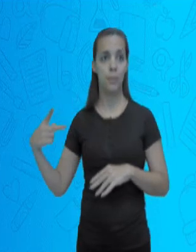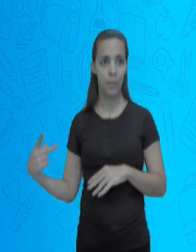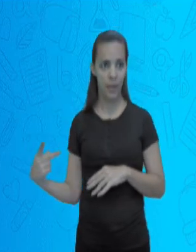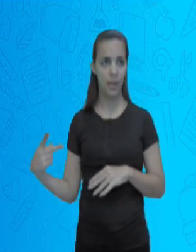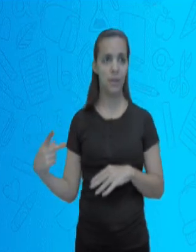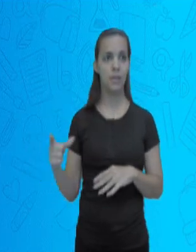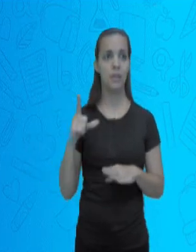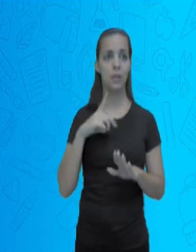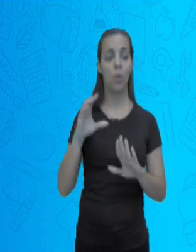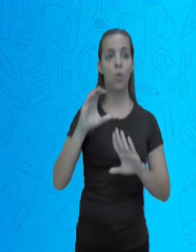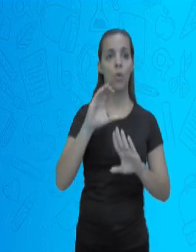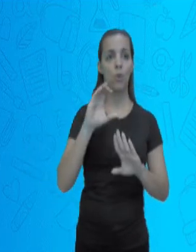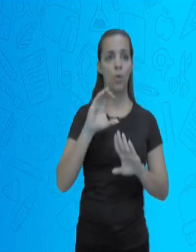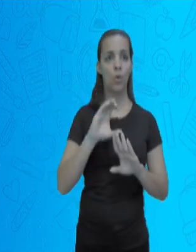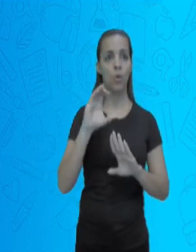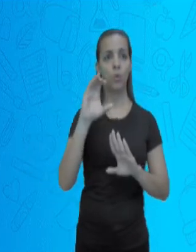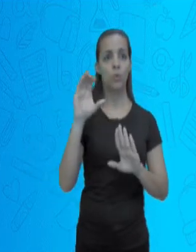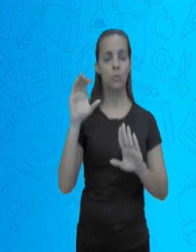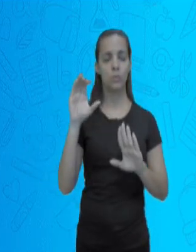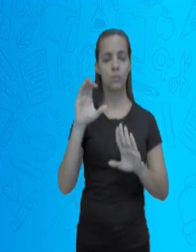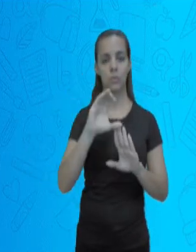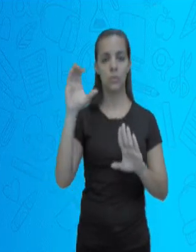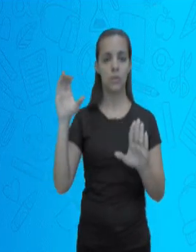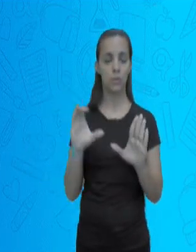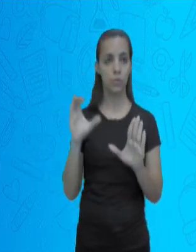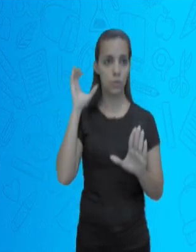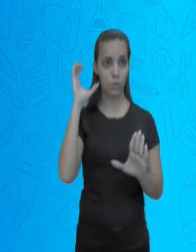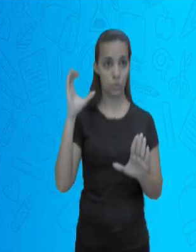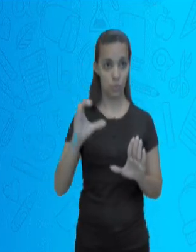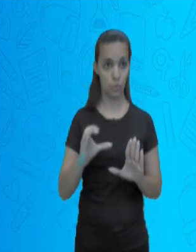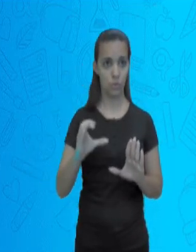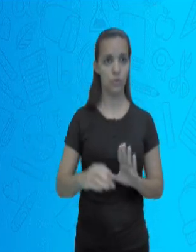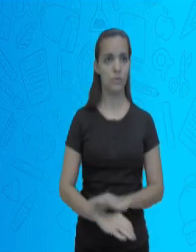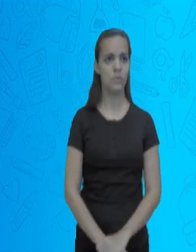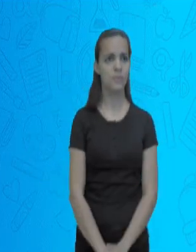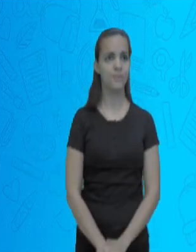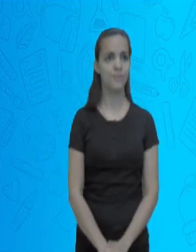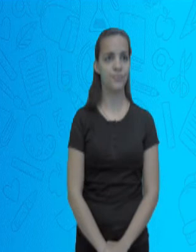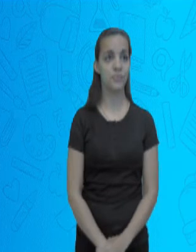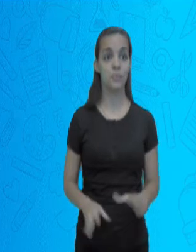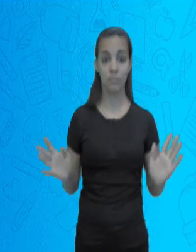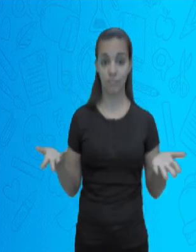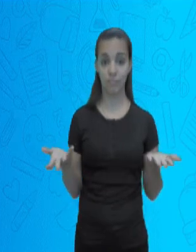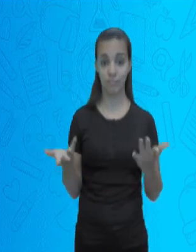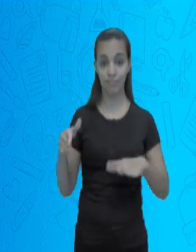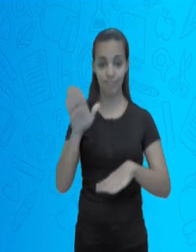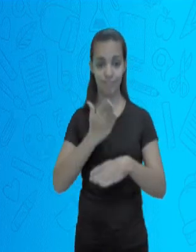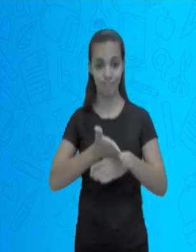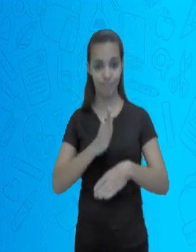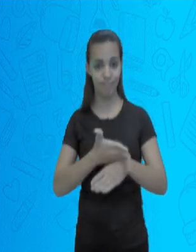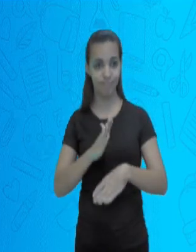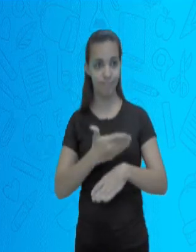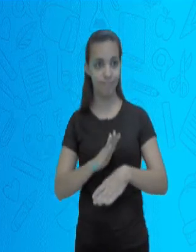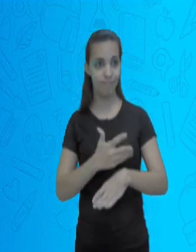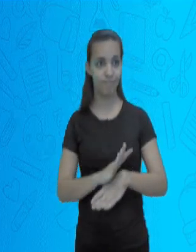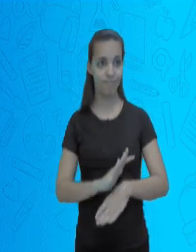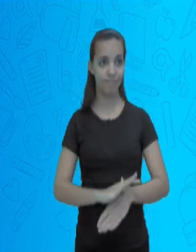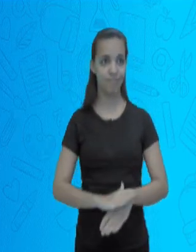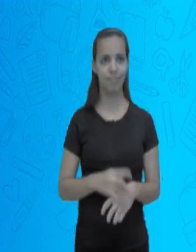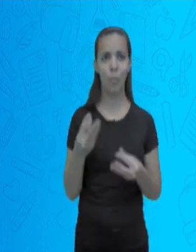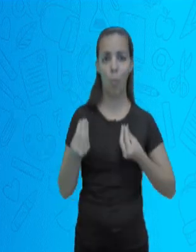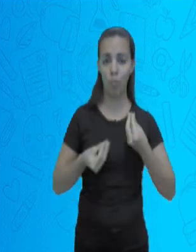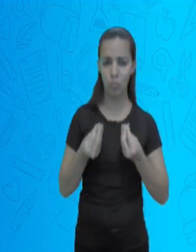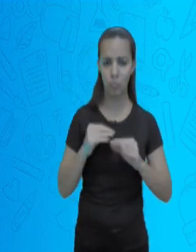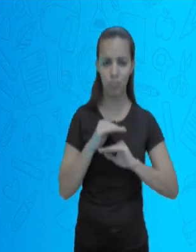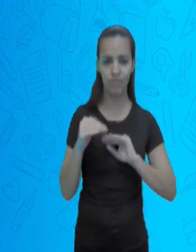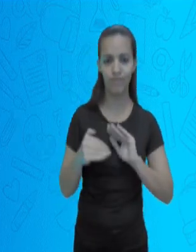consecutivos, porque tem um ponto em comum. Vamos praticar um pouco do que foi